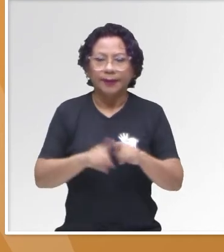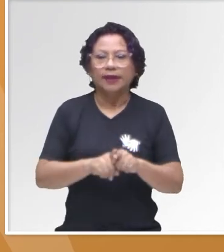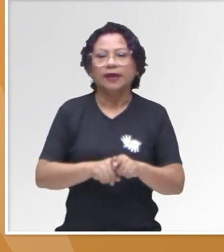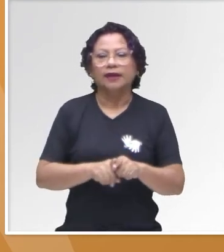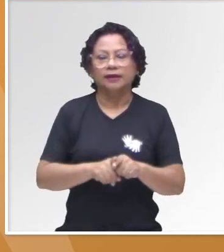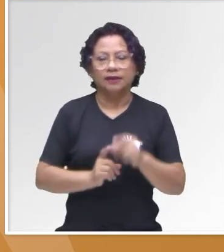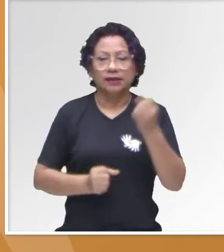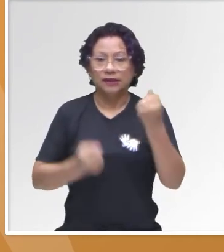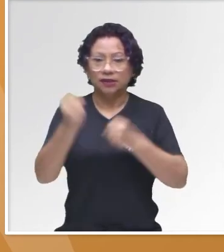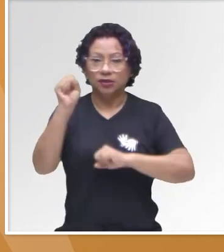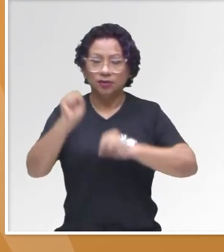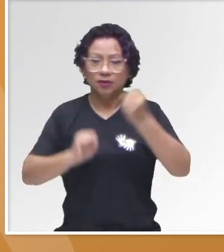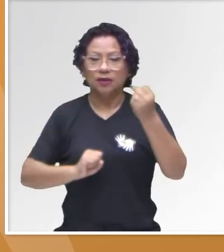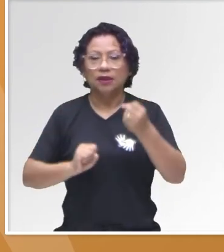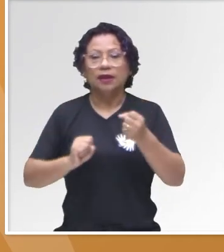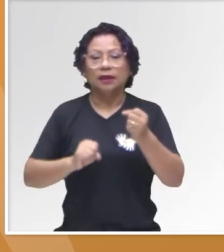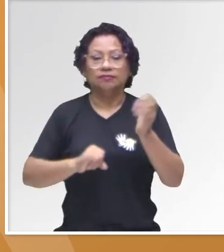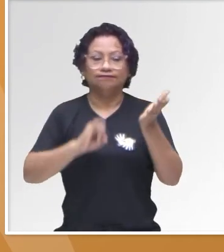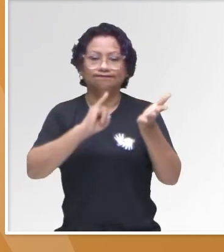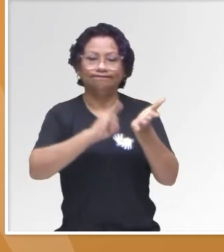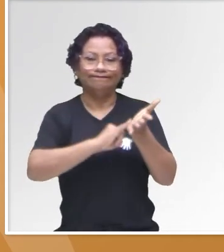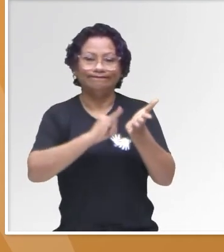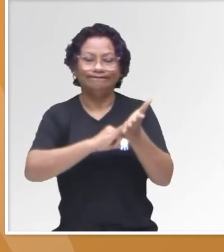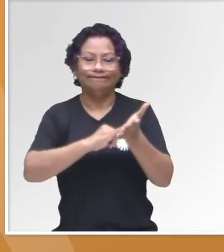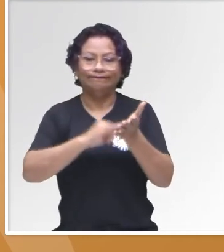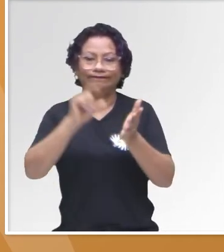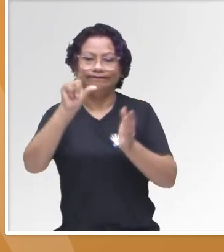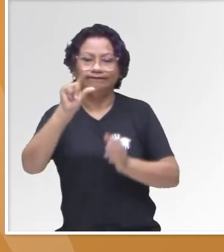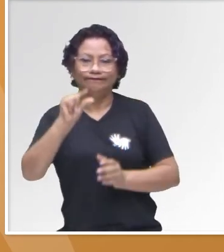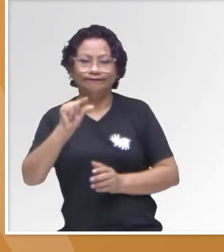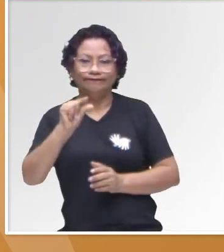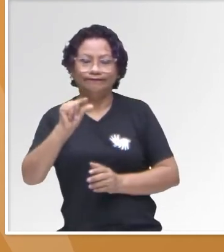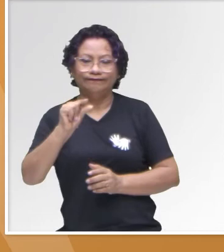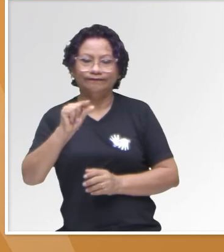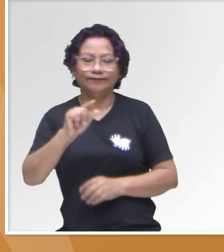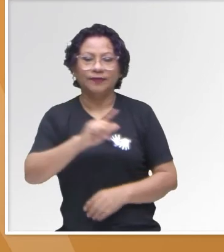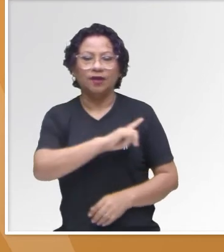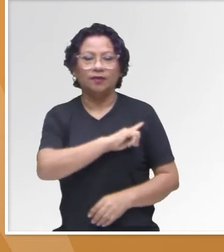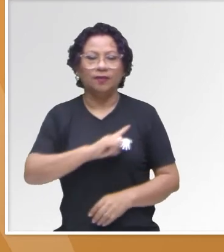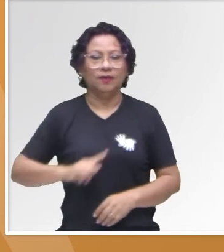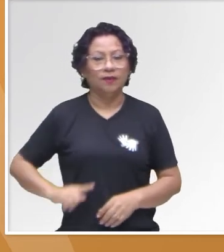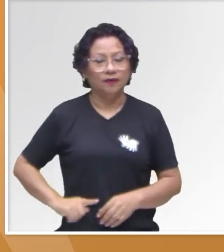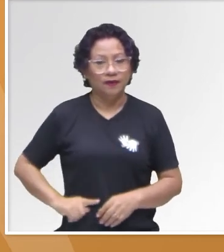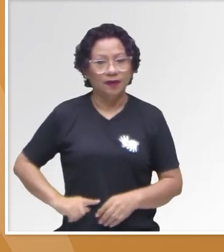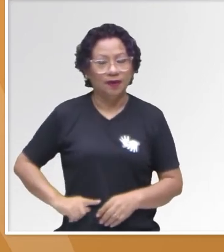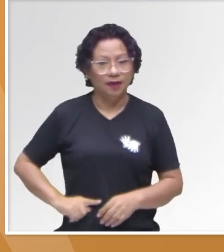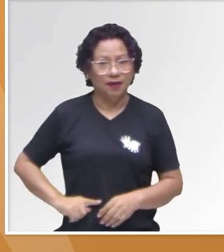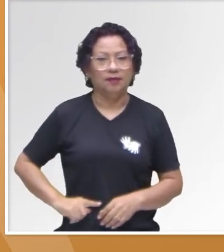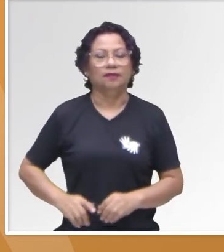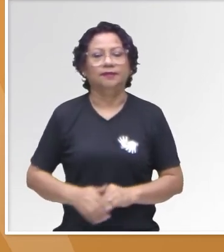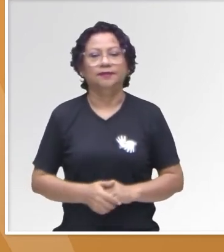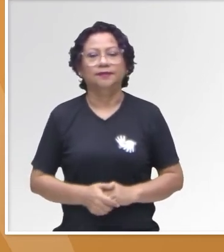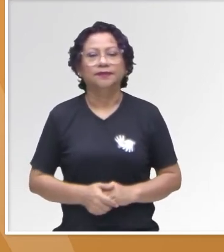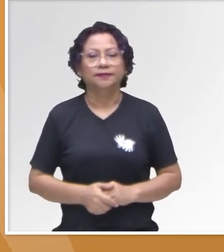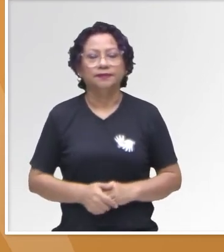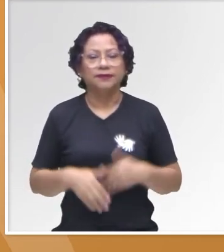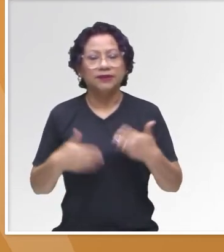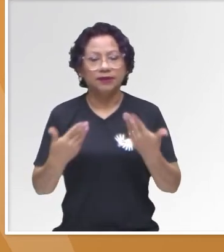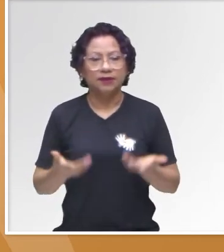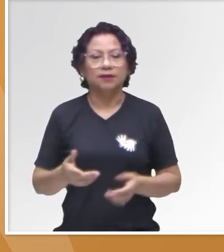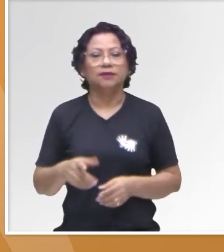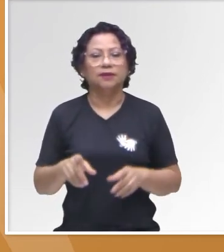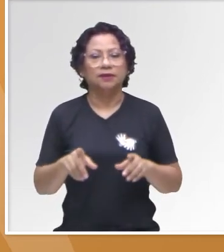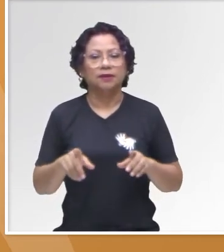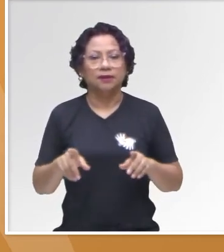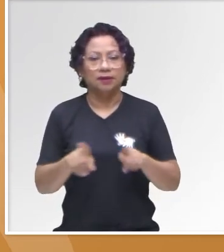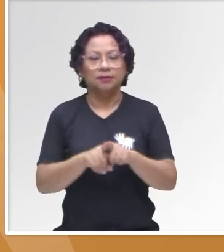entre outras condições que cada lugar vai oferecer para aquela indústria se instalar ali. Aí temos também